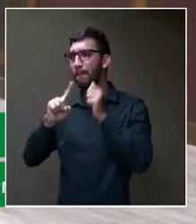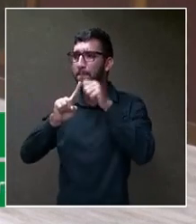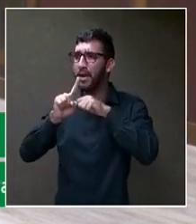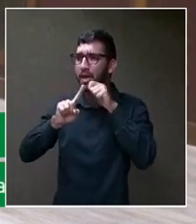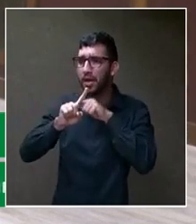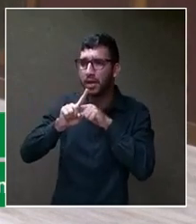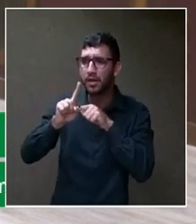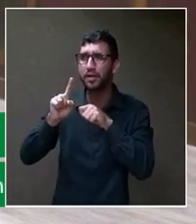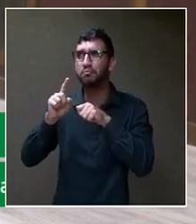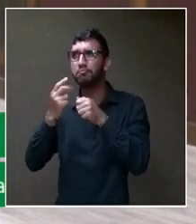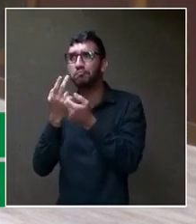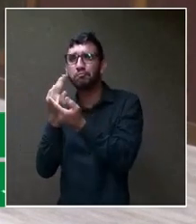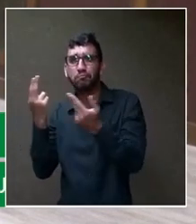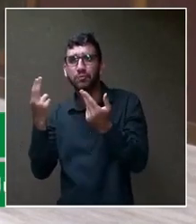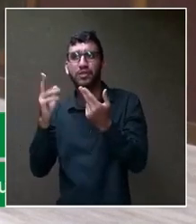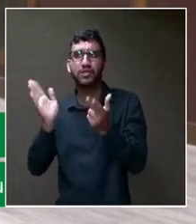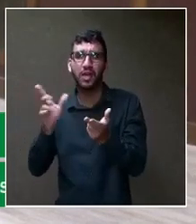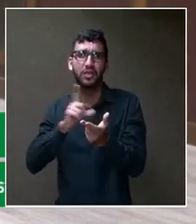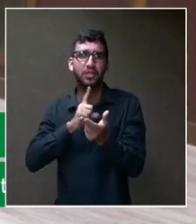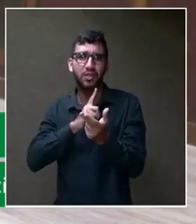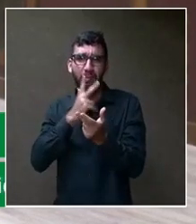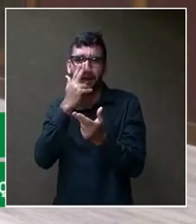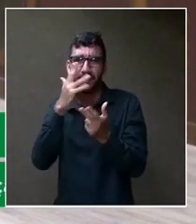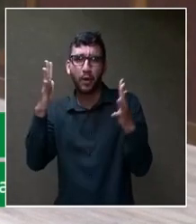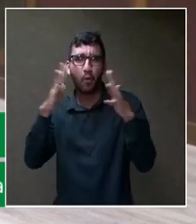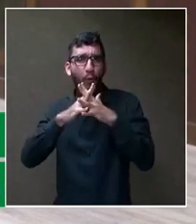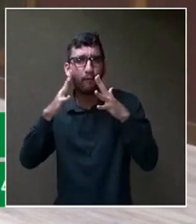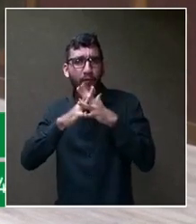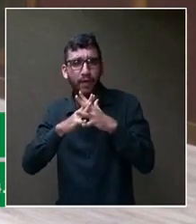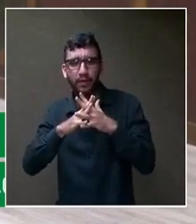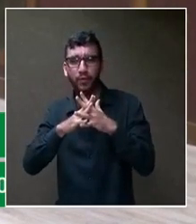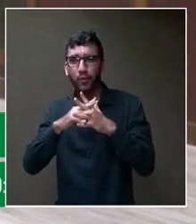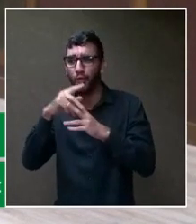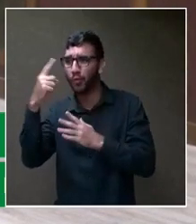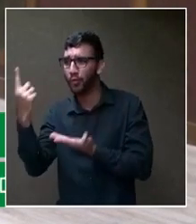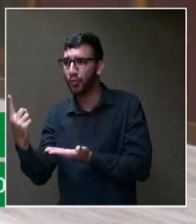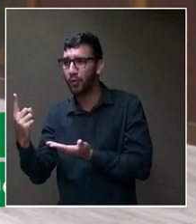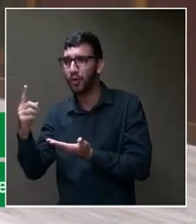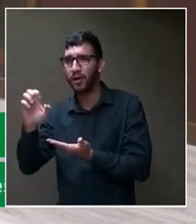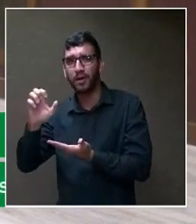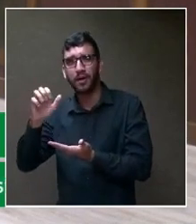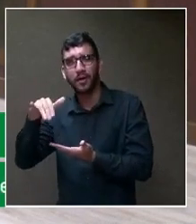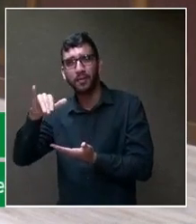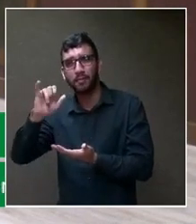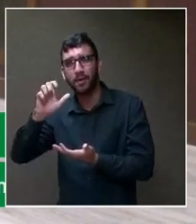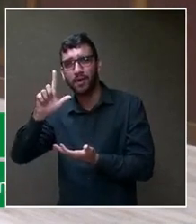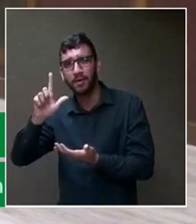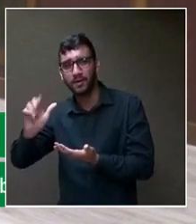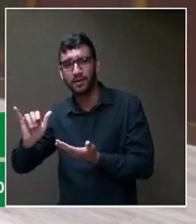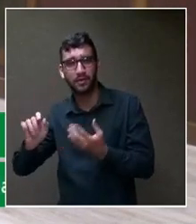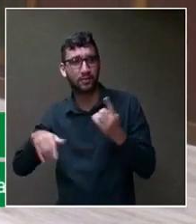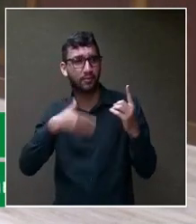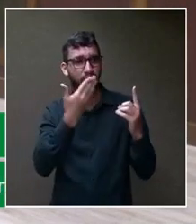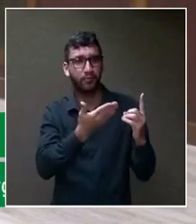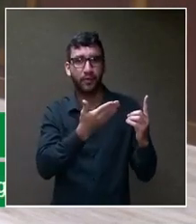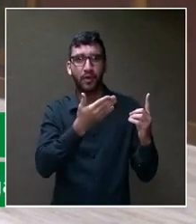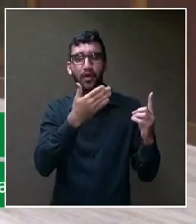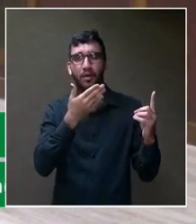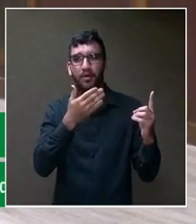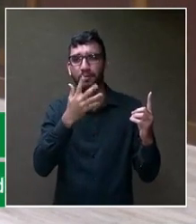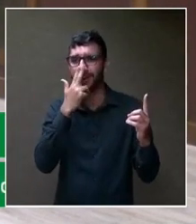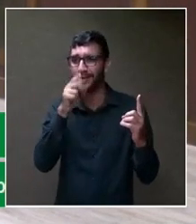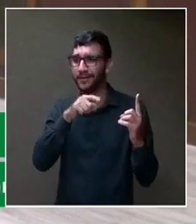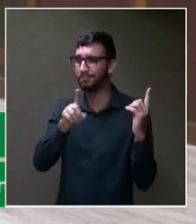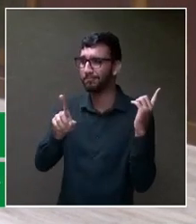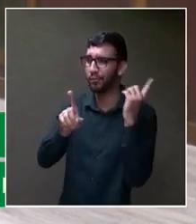tanto, já havia alguma espécie de conflito entre... de animosidade de o Cássio ter descoberto algo